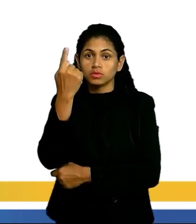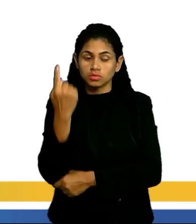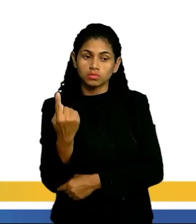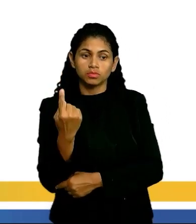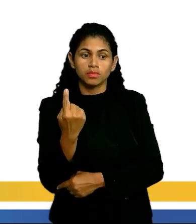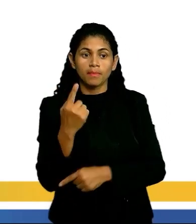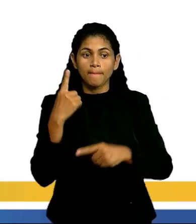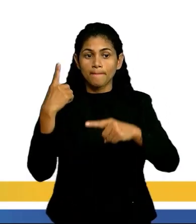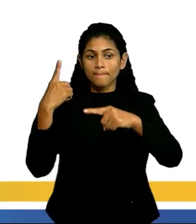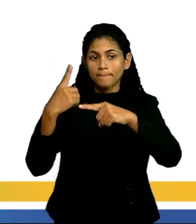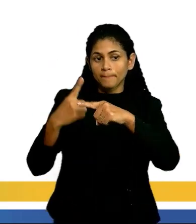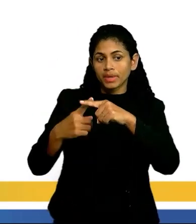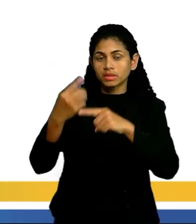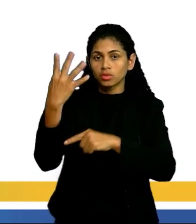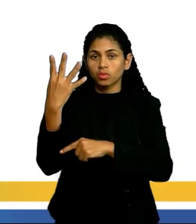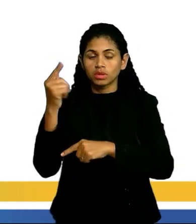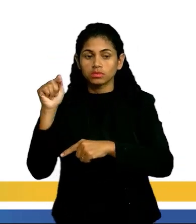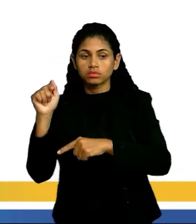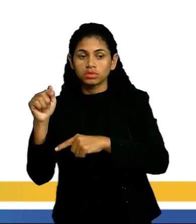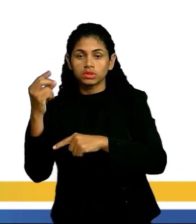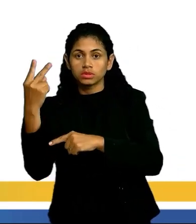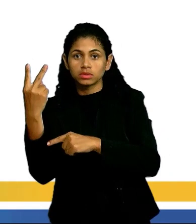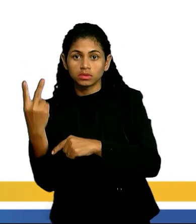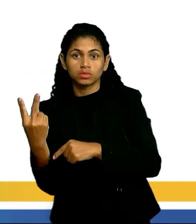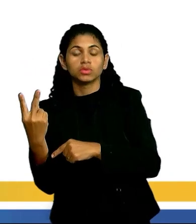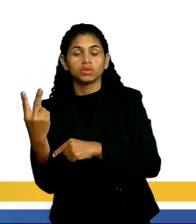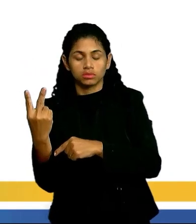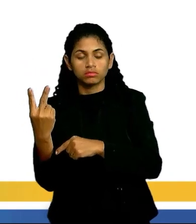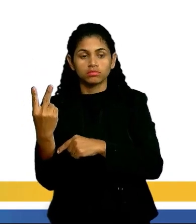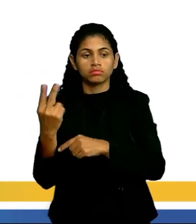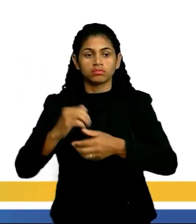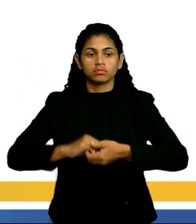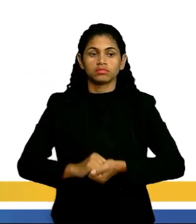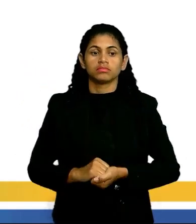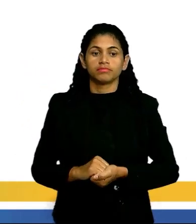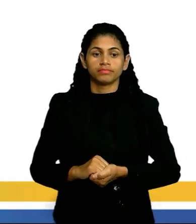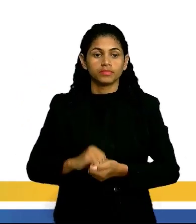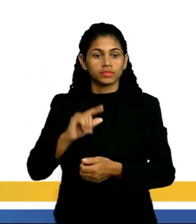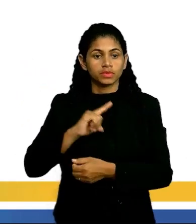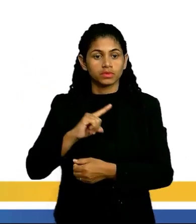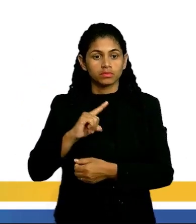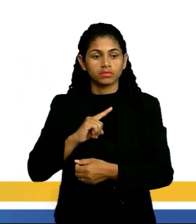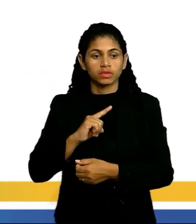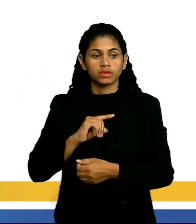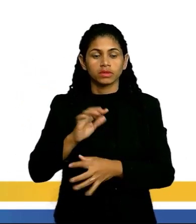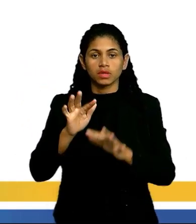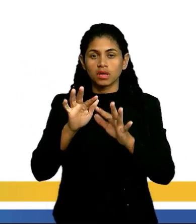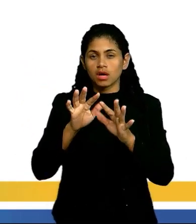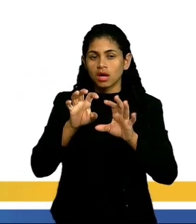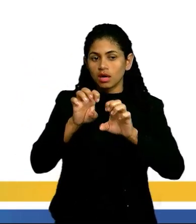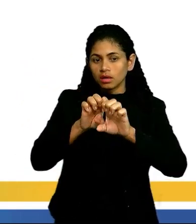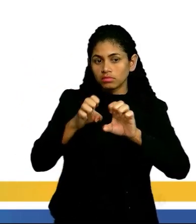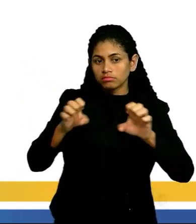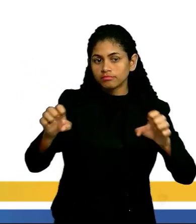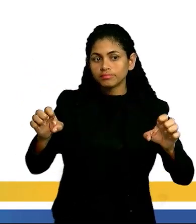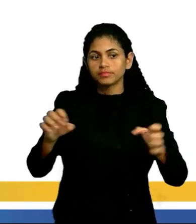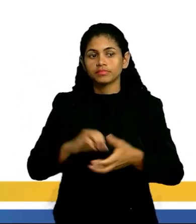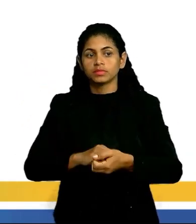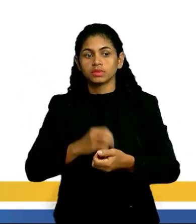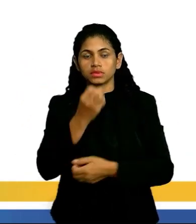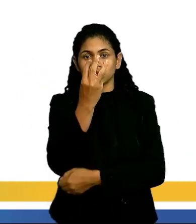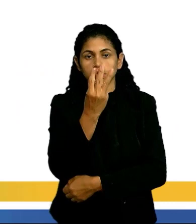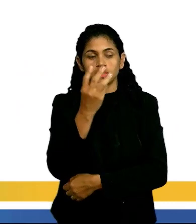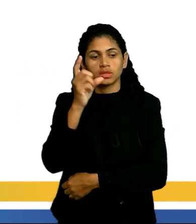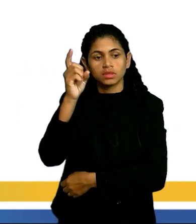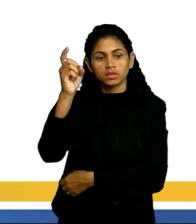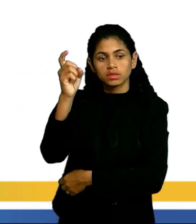é, mais 4 vezes o oxigênio, que vale menos 2. Então, eu tenho a seguinte equação. 3 vezes 1,